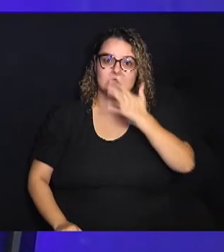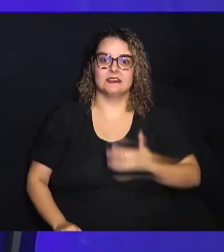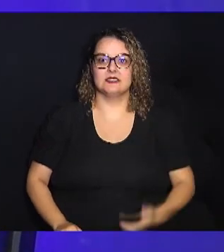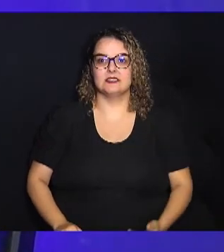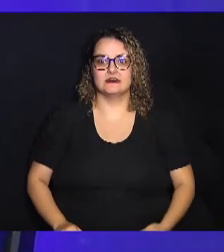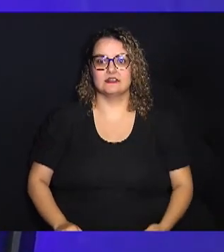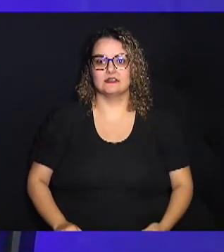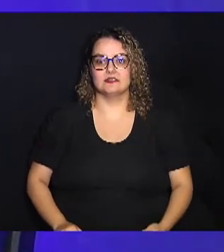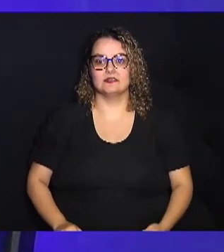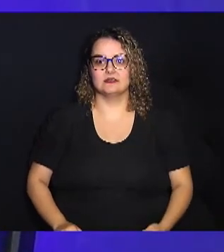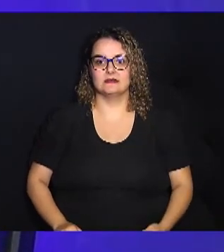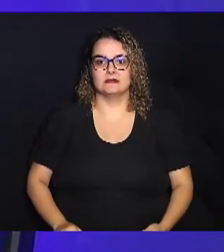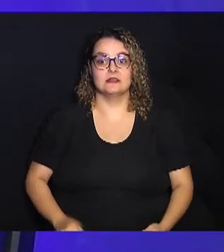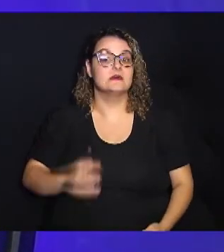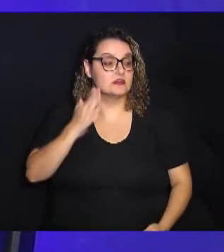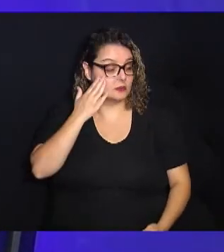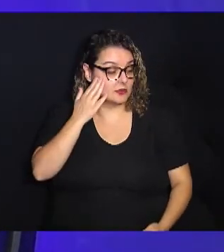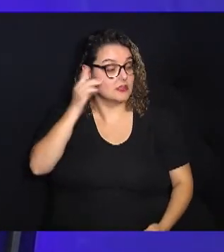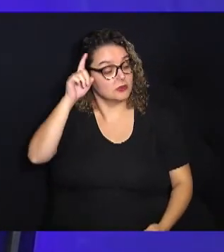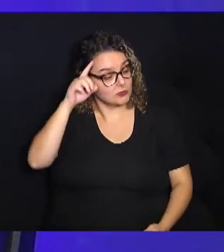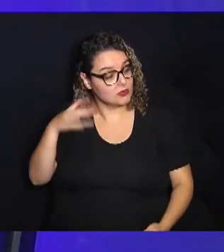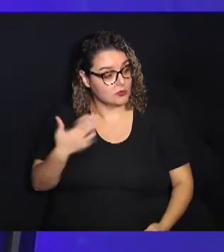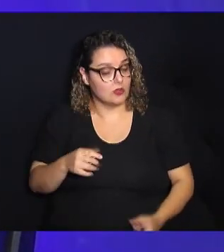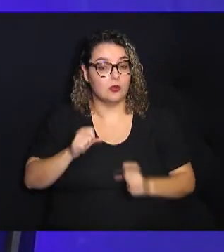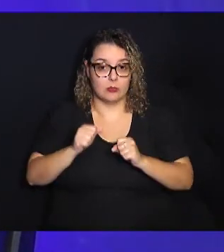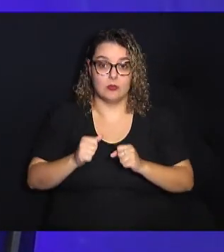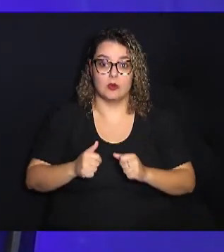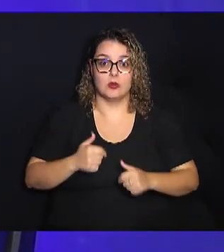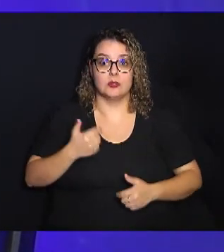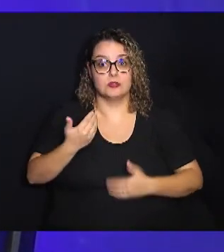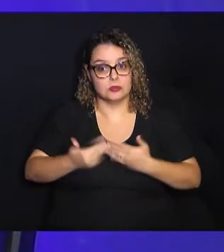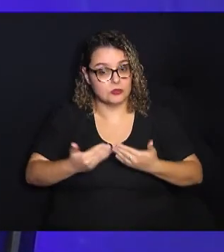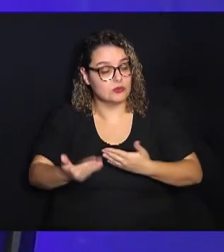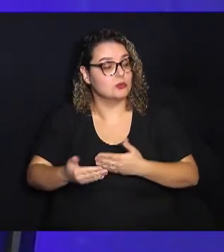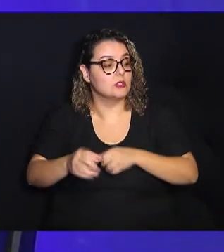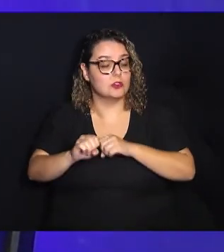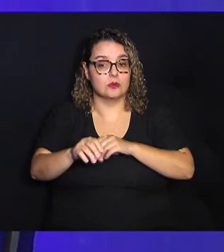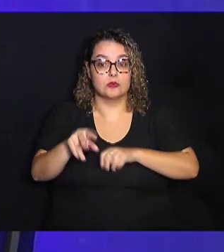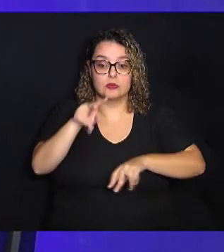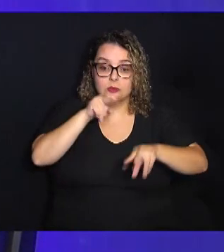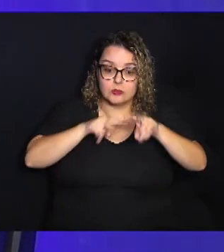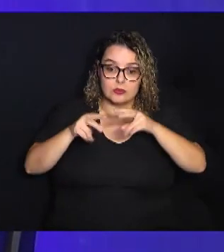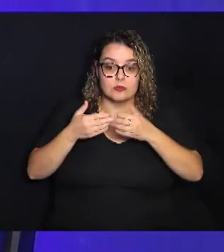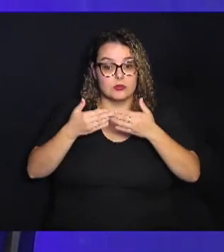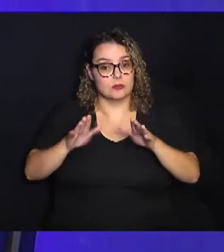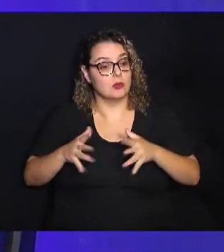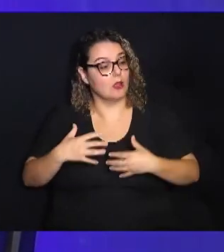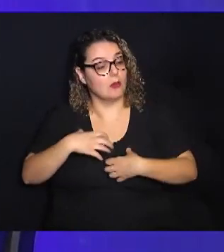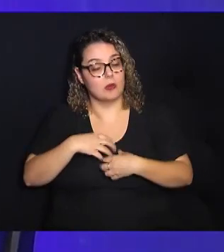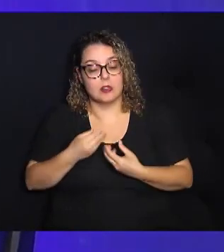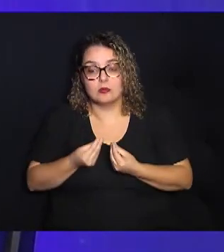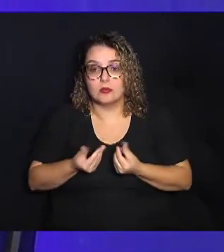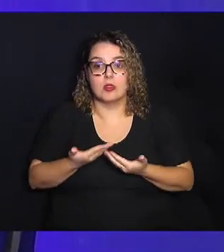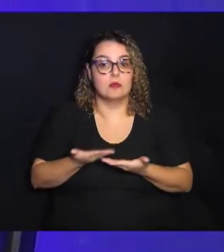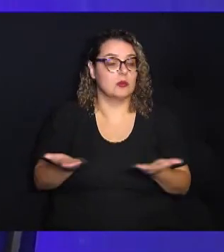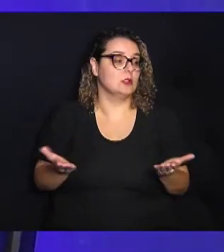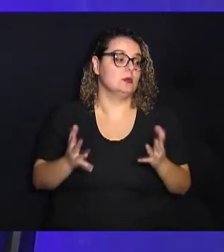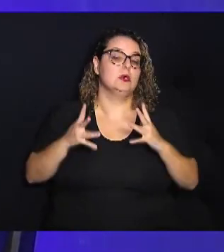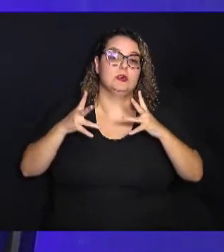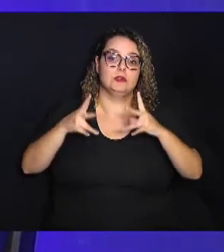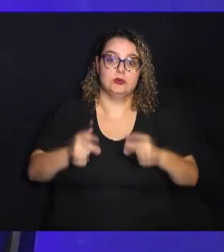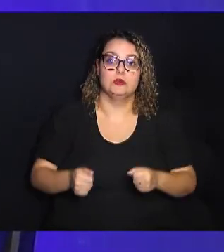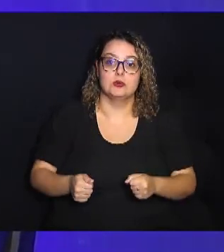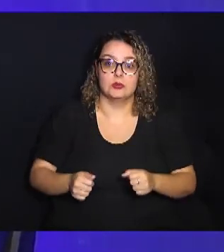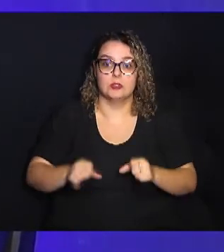de saber que cada dia mais a gente pode continuar educando o nosso olhar, né? Estar aberto, sensível para tudo aquilo que a